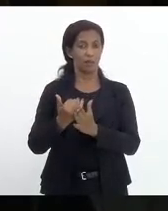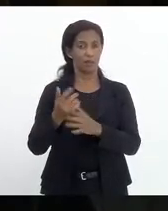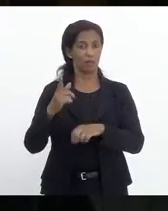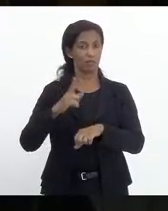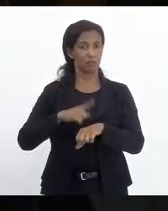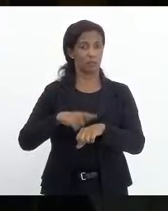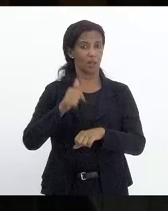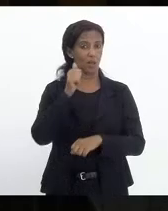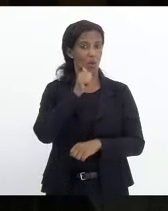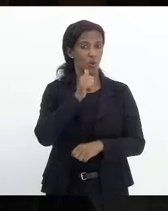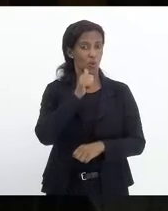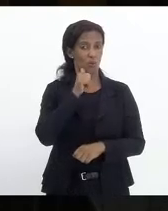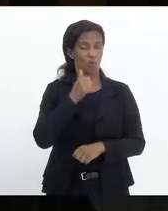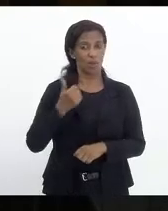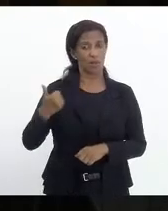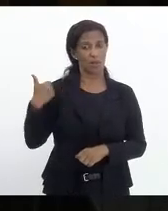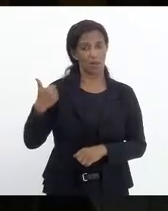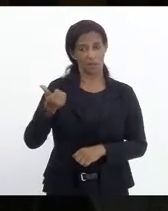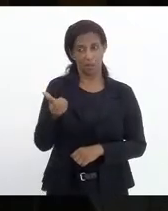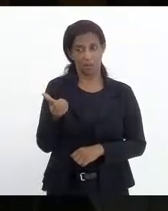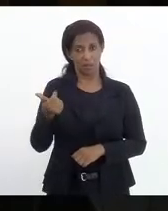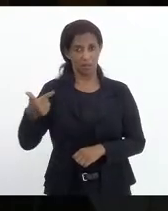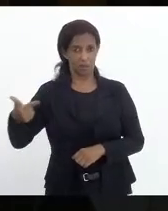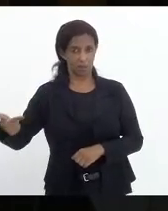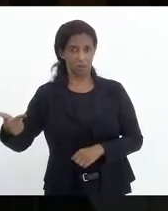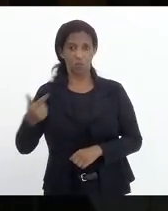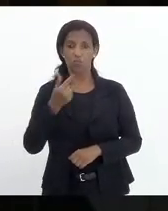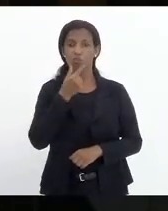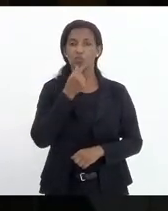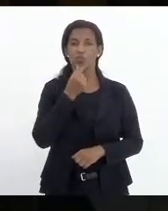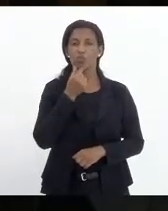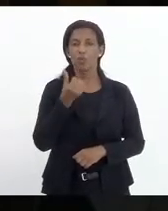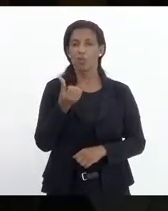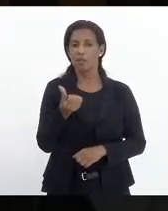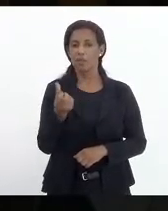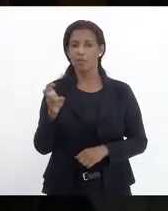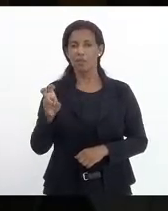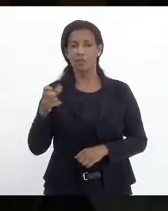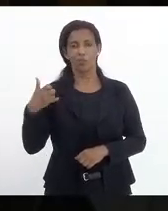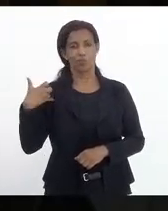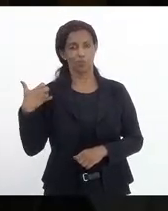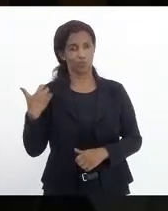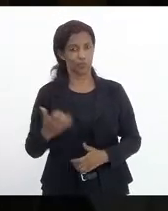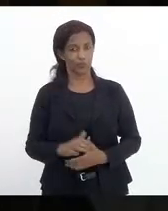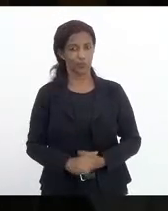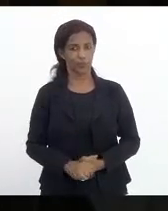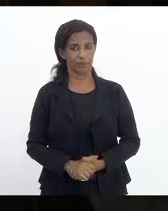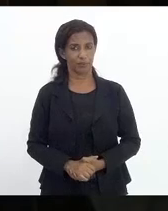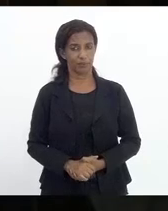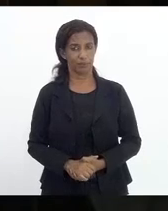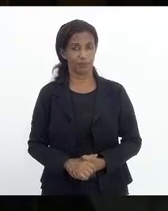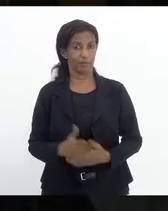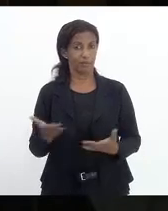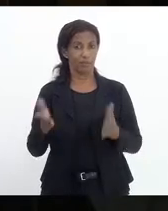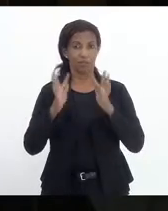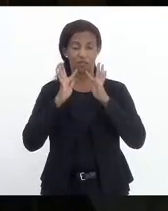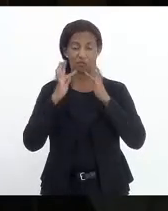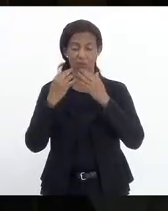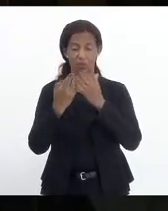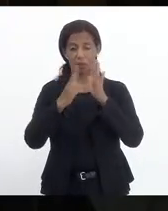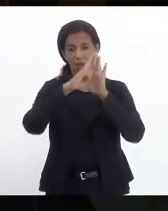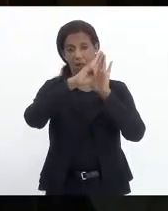das mulheres para 62 anos e dos homens para 65 anos e as suas famosas